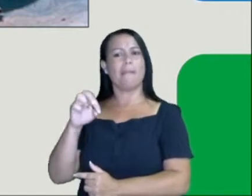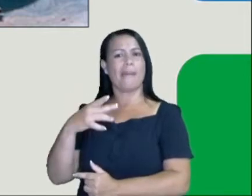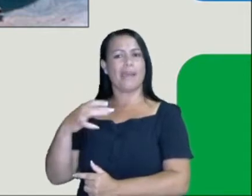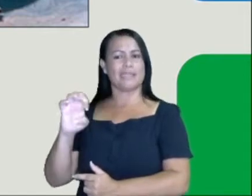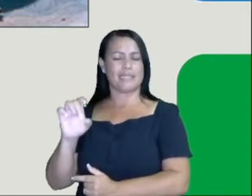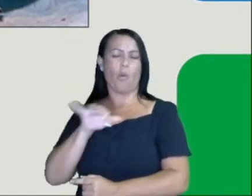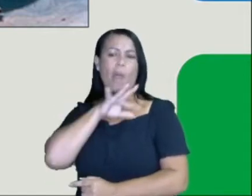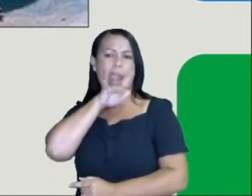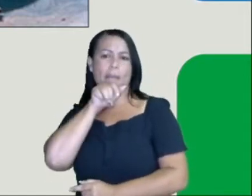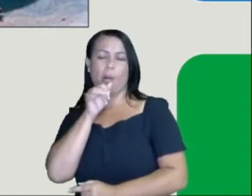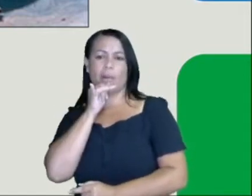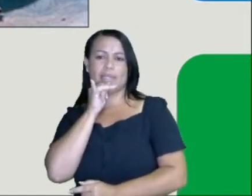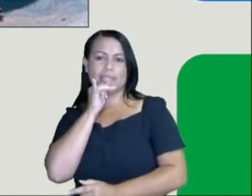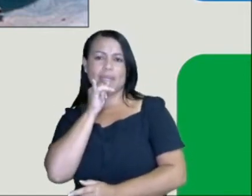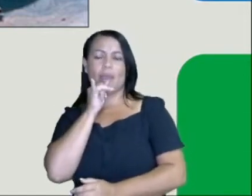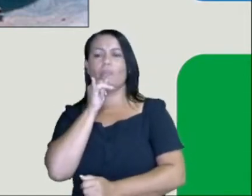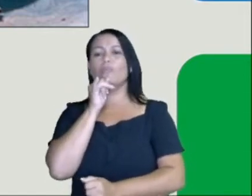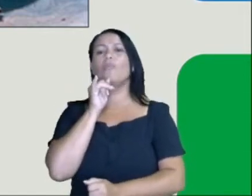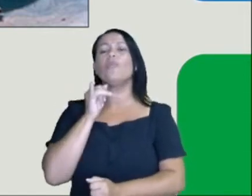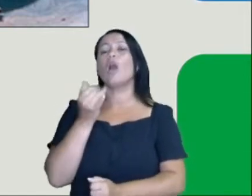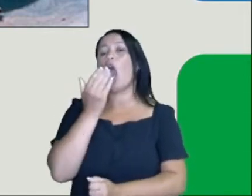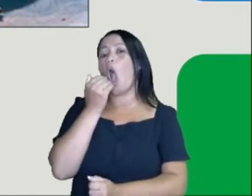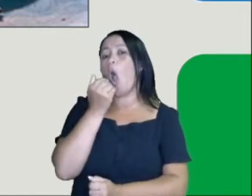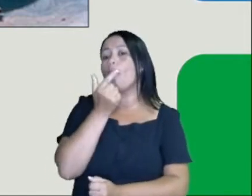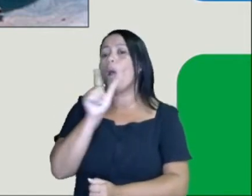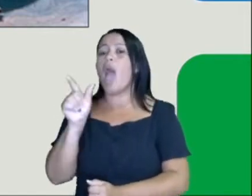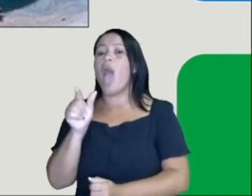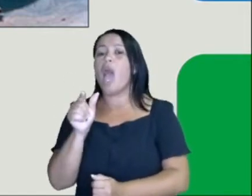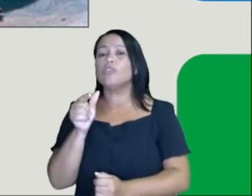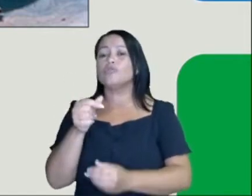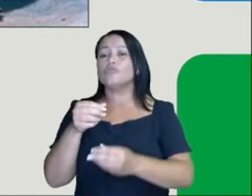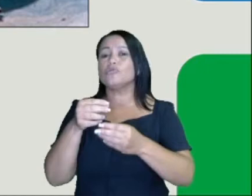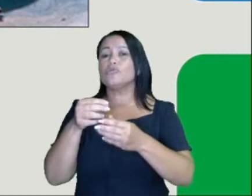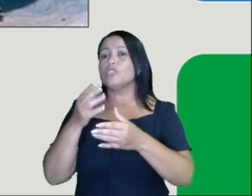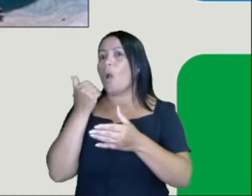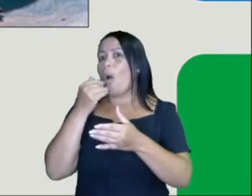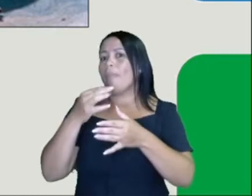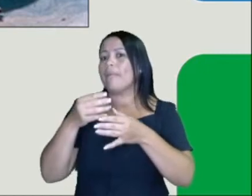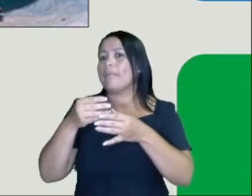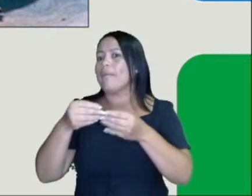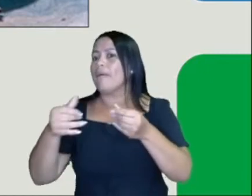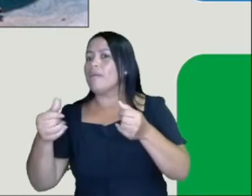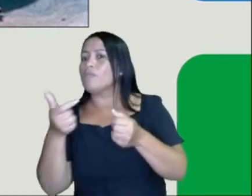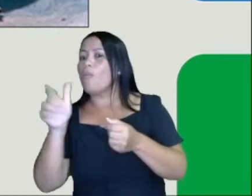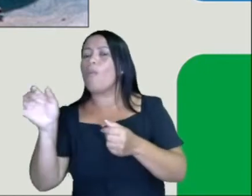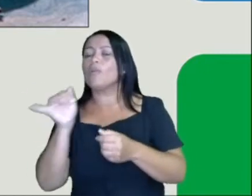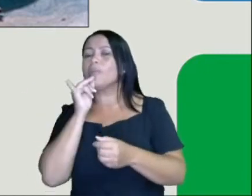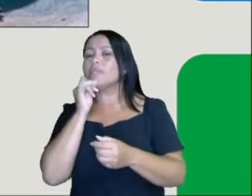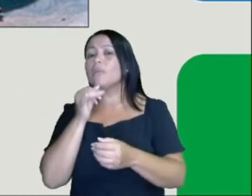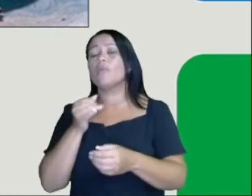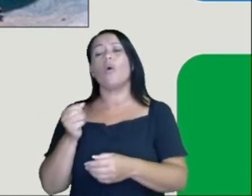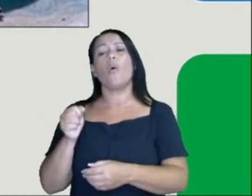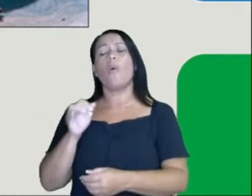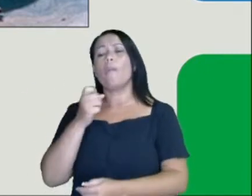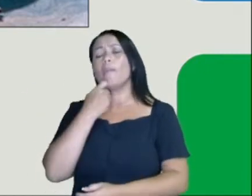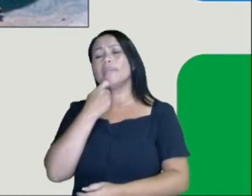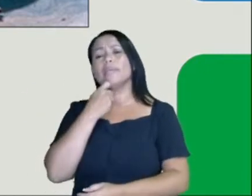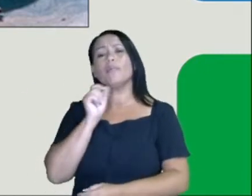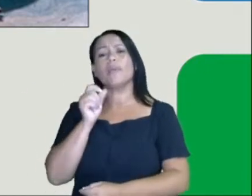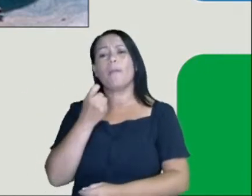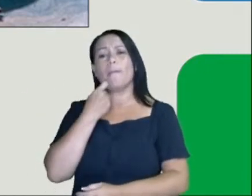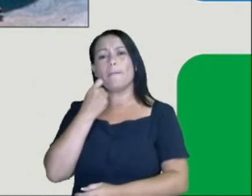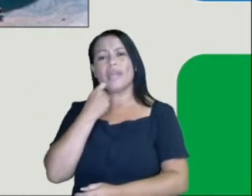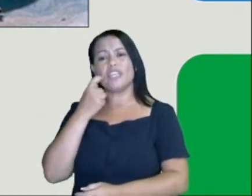ela se alimenta do resto dos alimentos do outro e não prejudica o animal. Exemplo, o peixe-piloto,